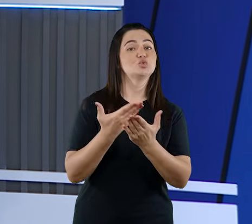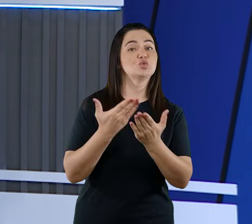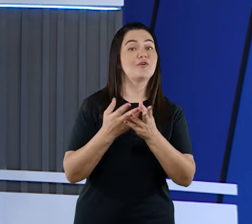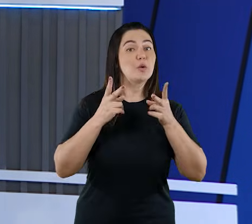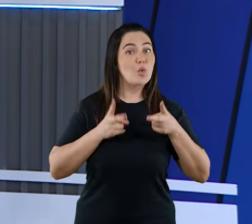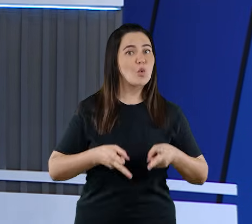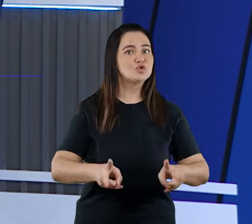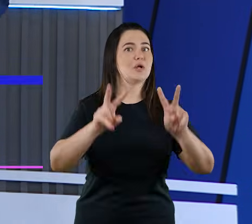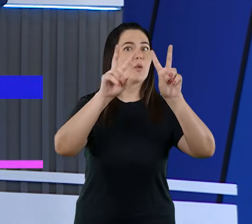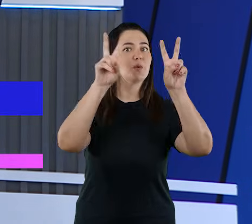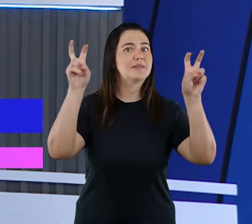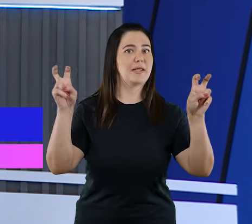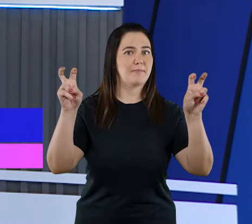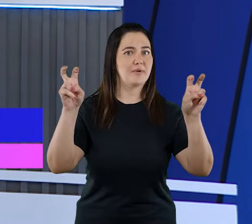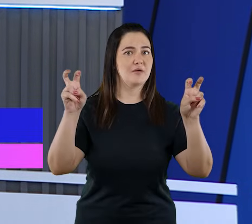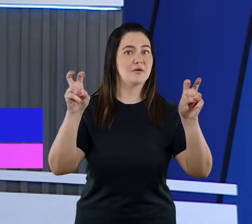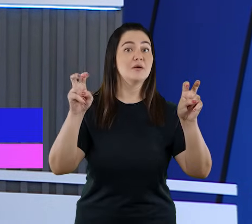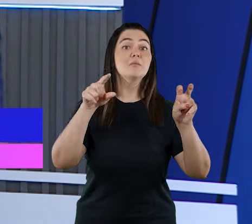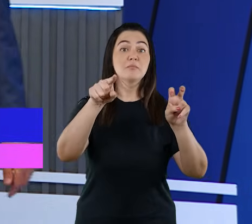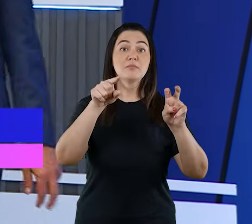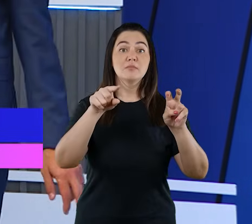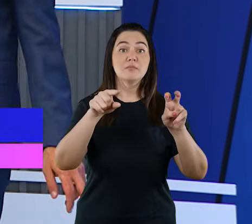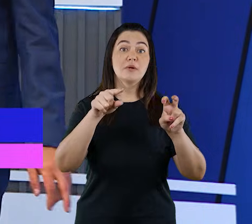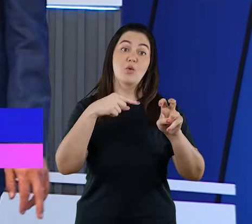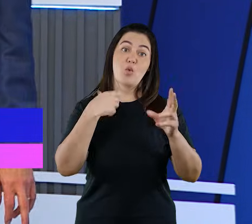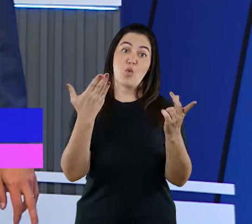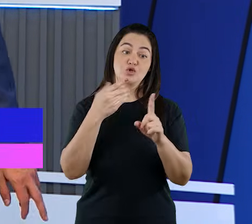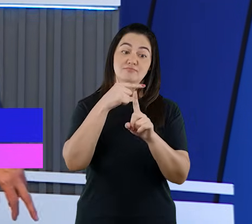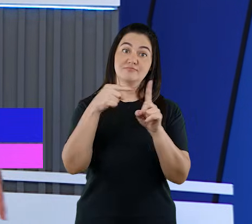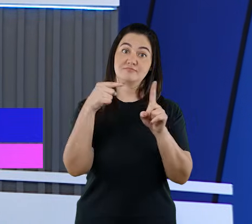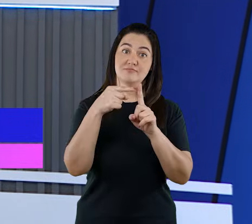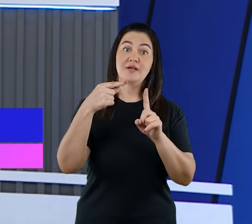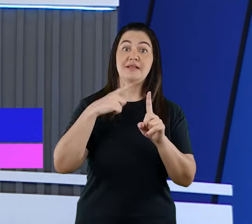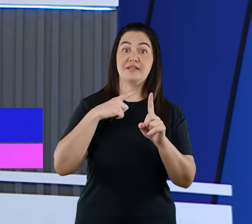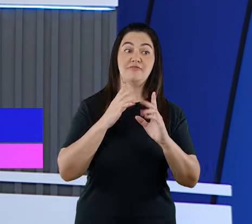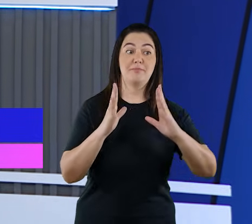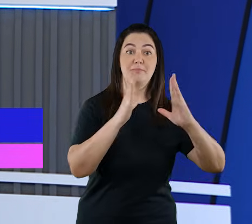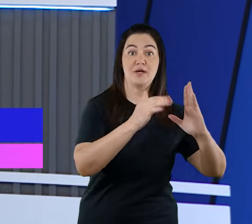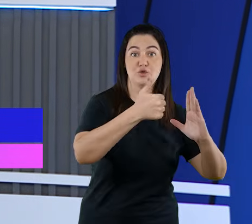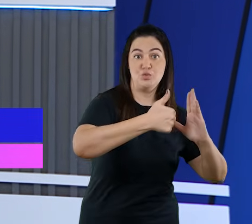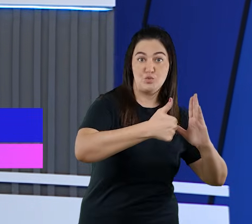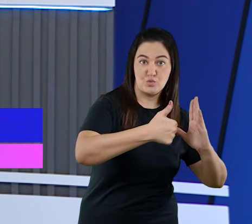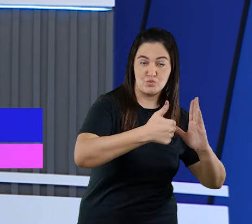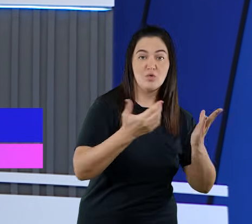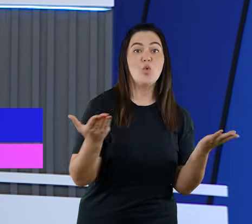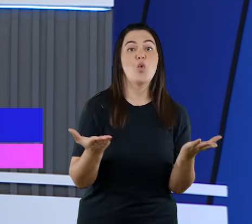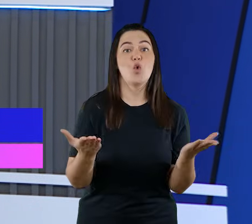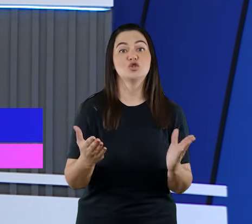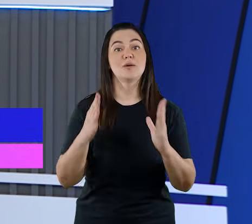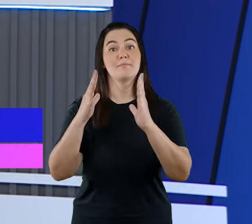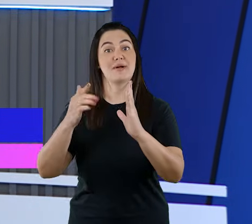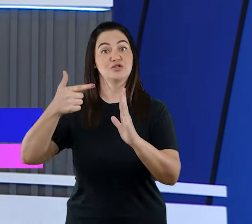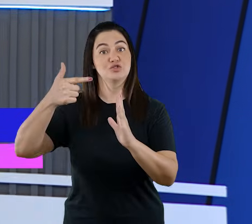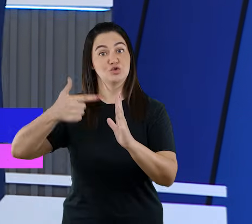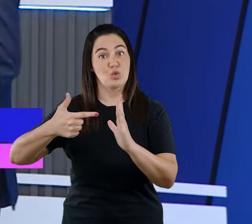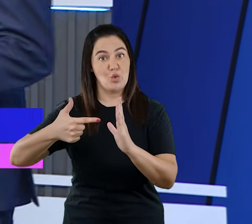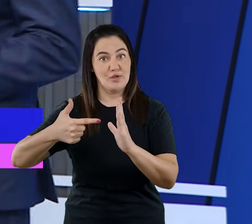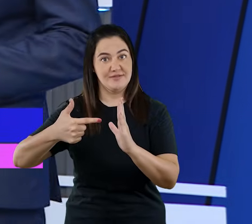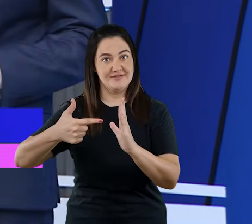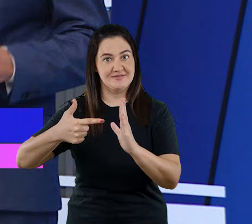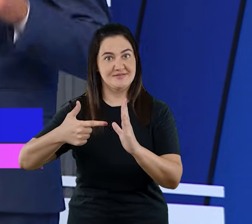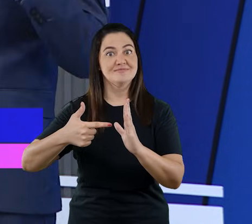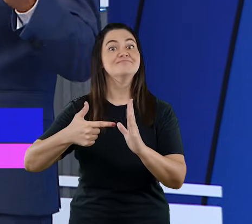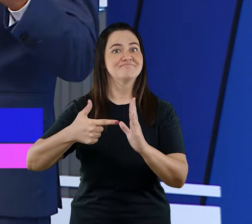passada. Se você não assistiu o programa da semana passada, você pode depois ir lá no YouTube e assistir o programa anterior, que é o tema